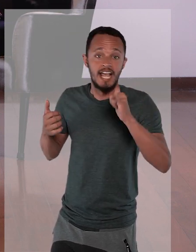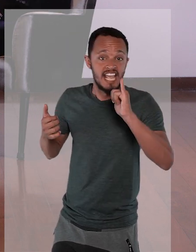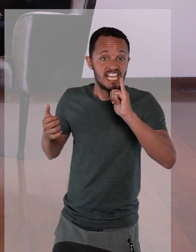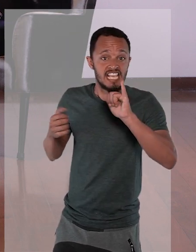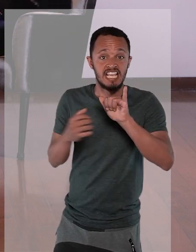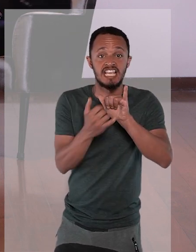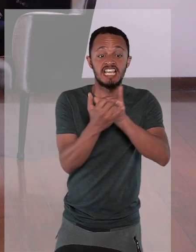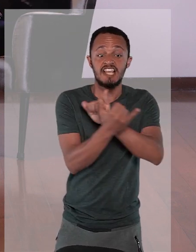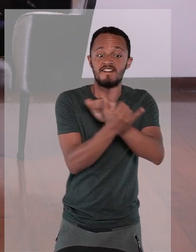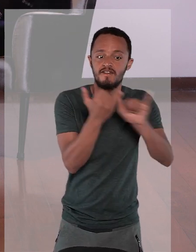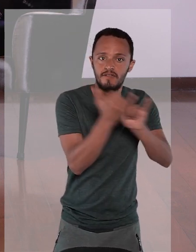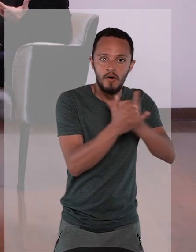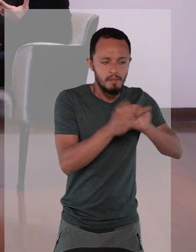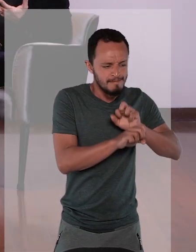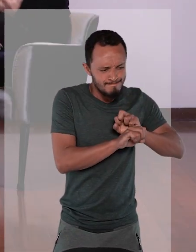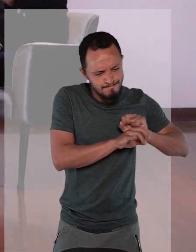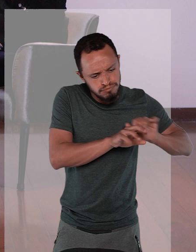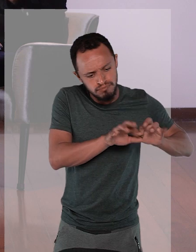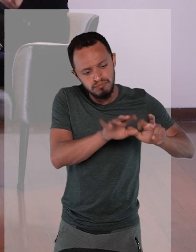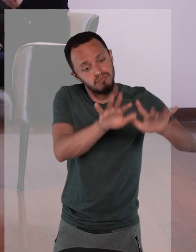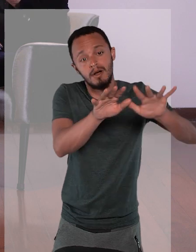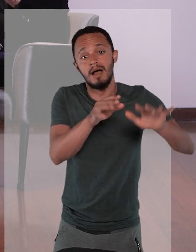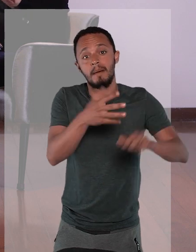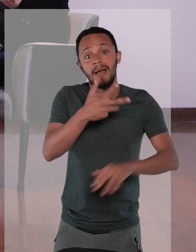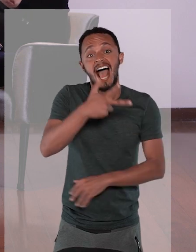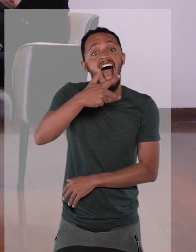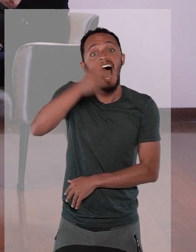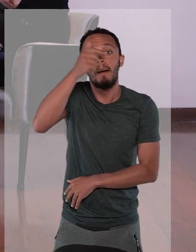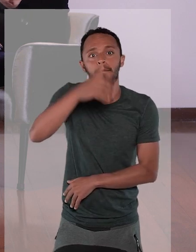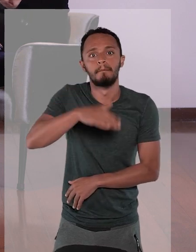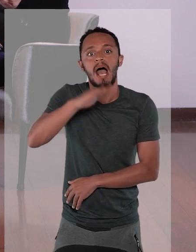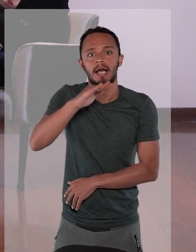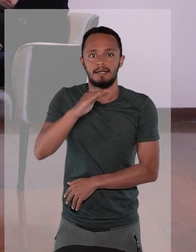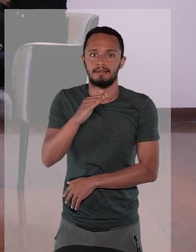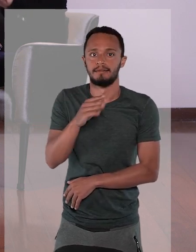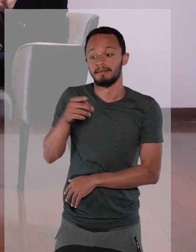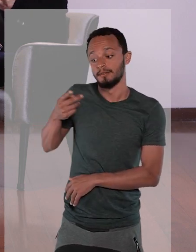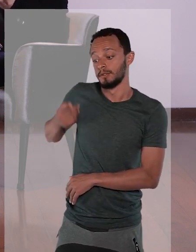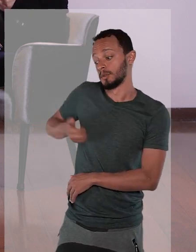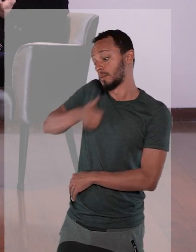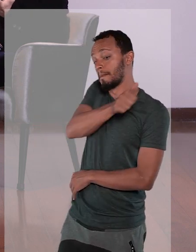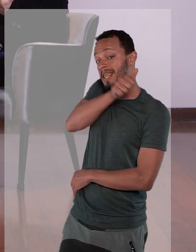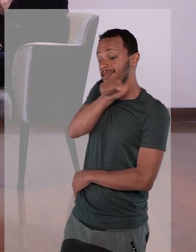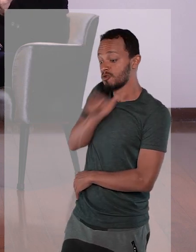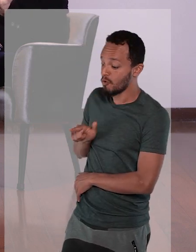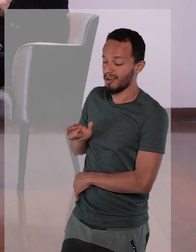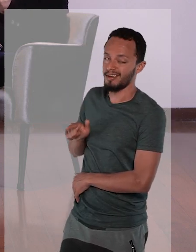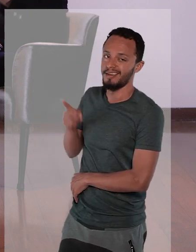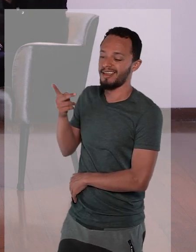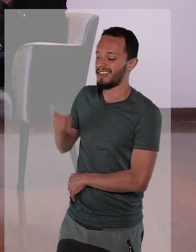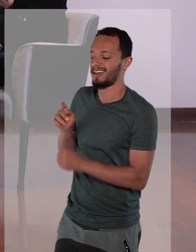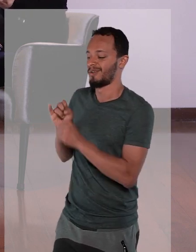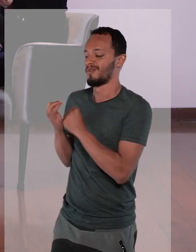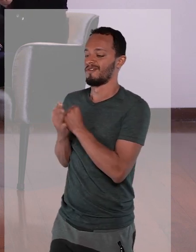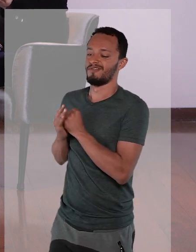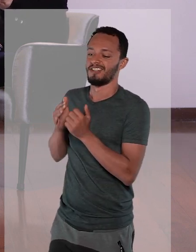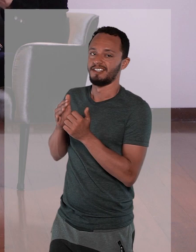sempre competiram entre si. De repente, eles se uniram para